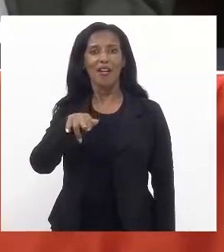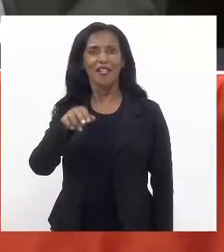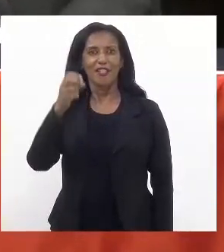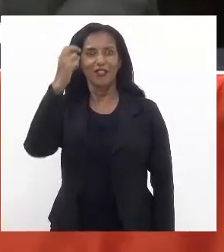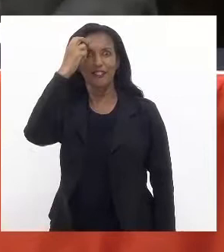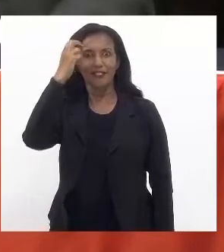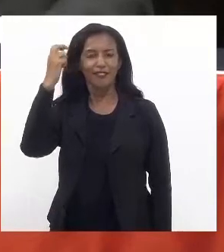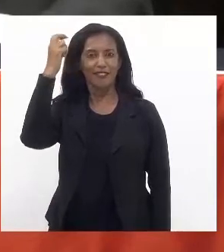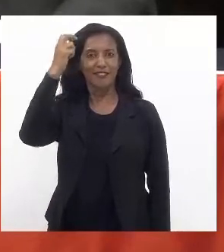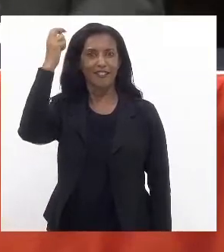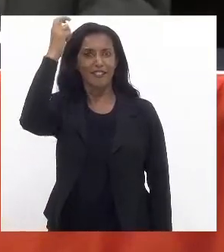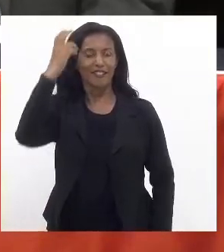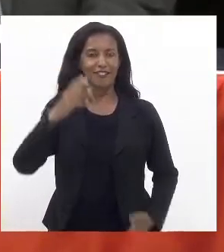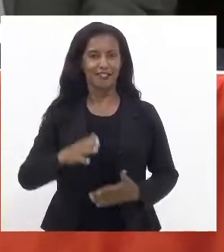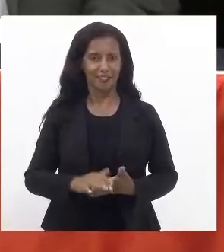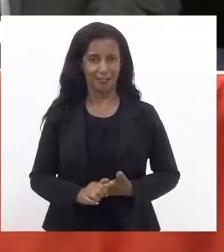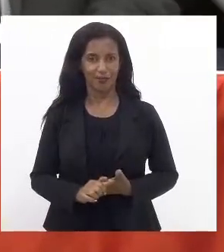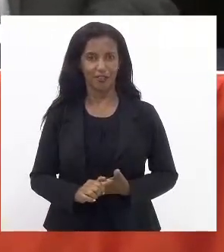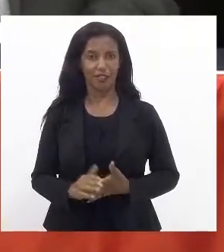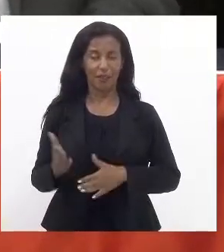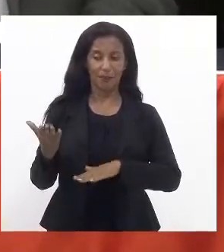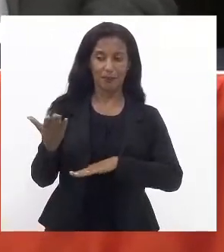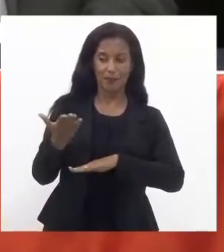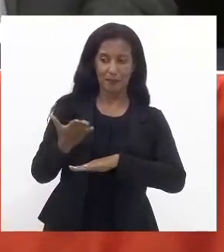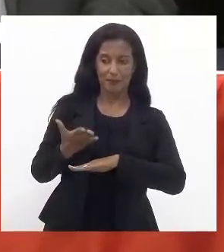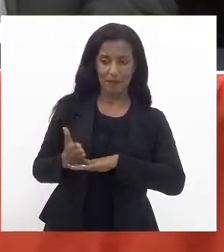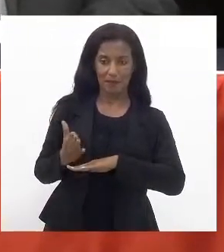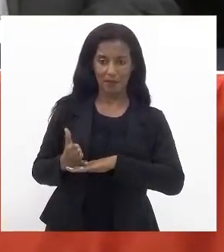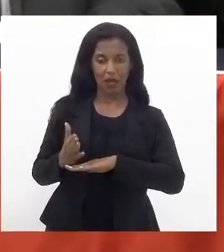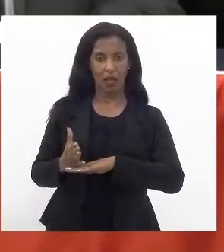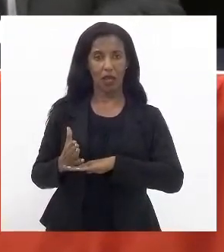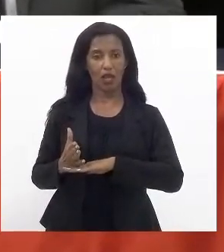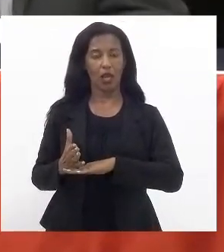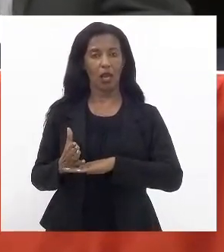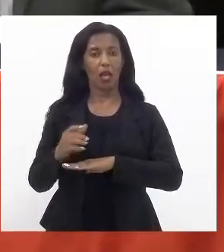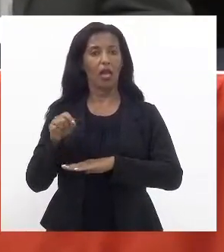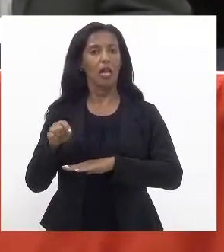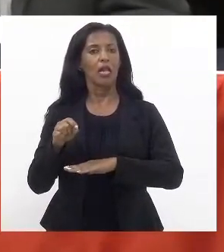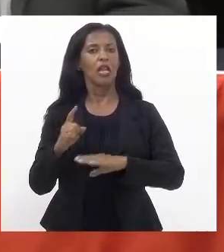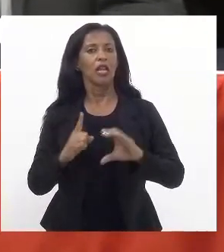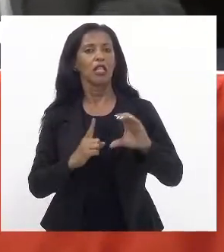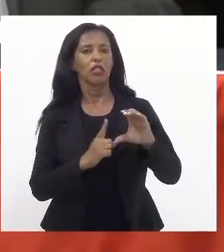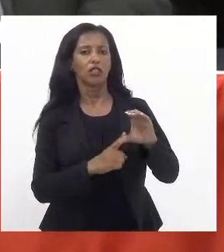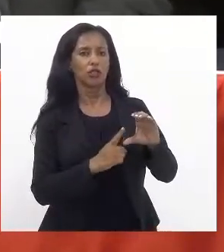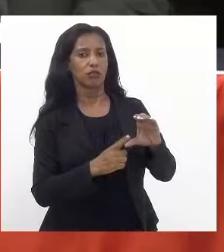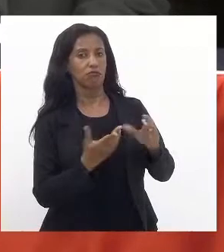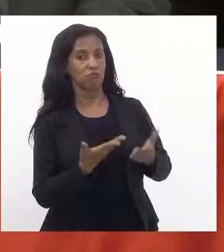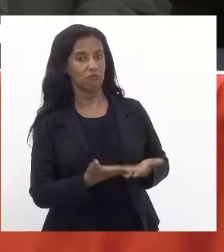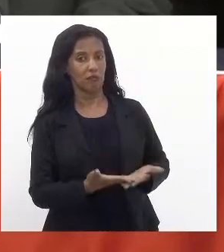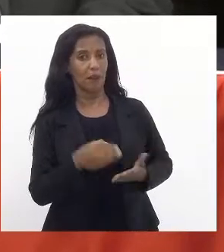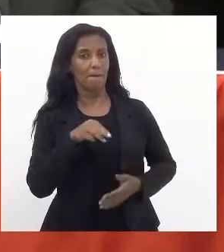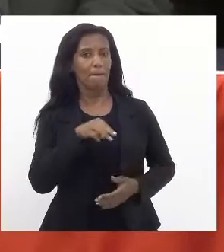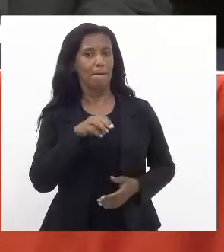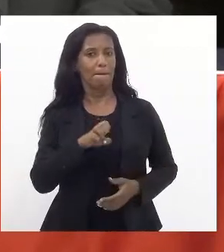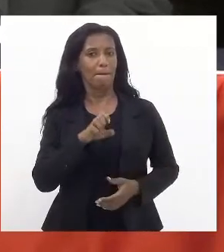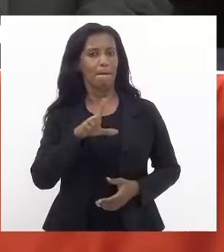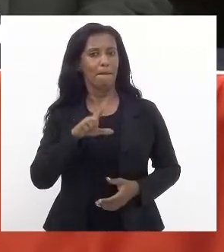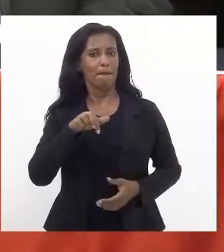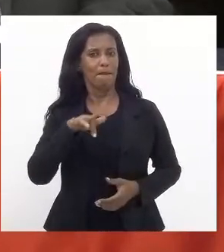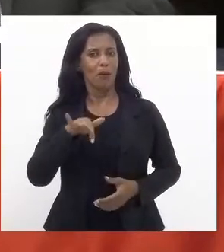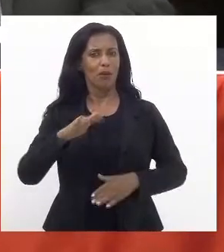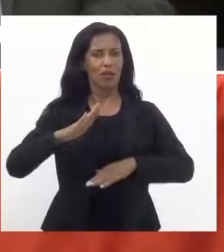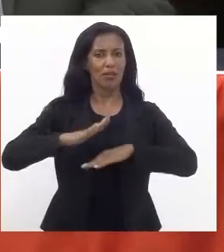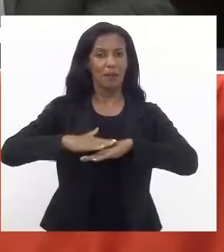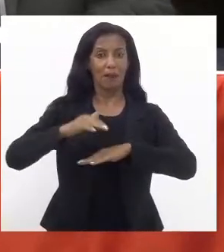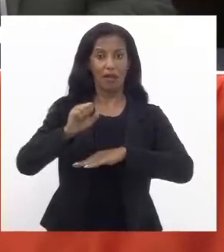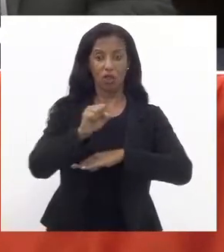intelectual e pratica o cristianismo melquita, quero homenagear mais de